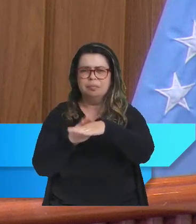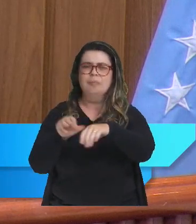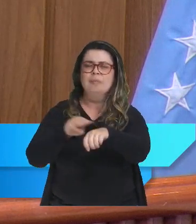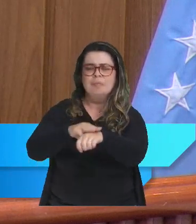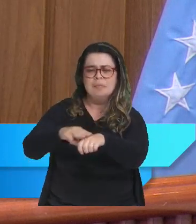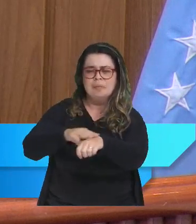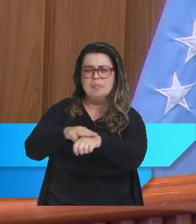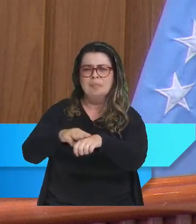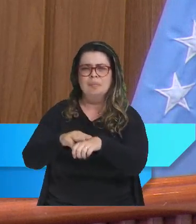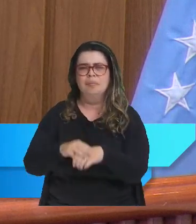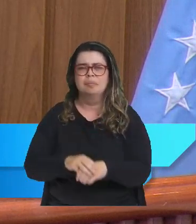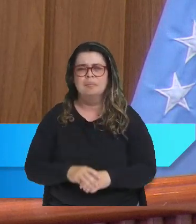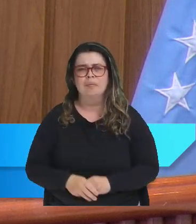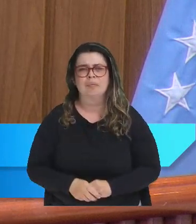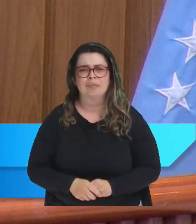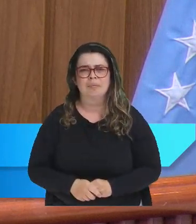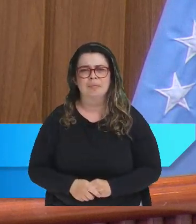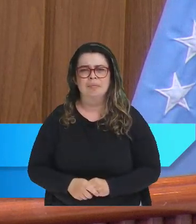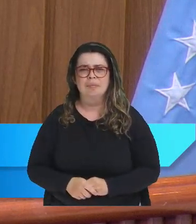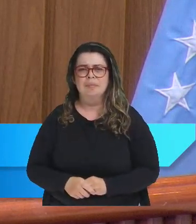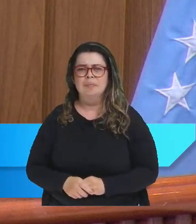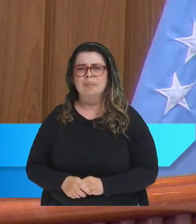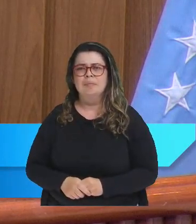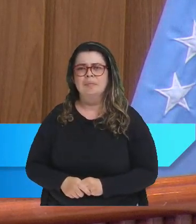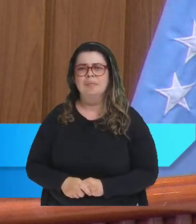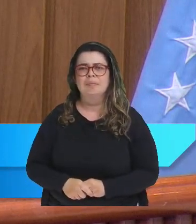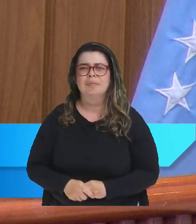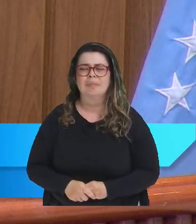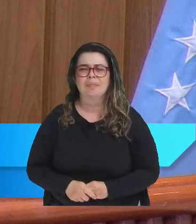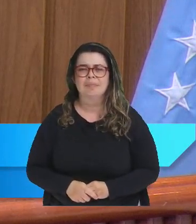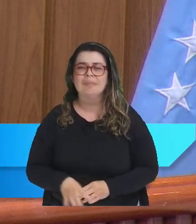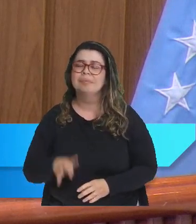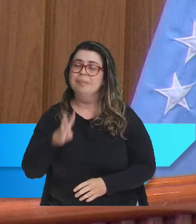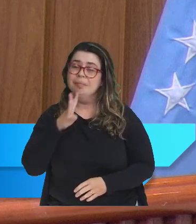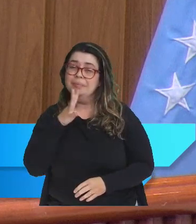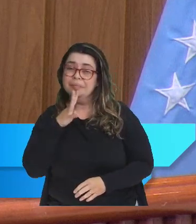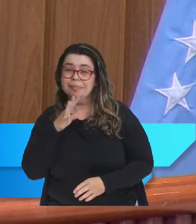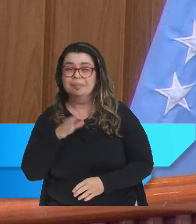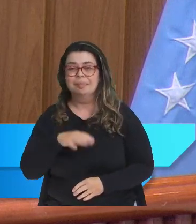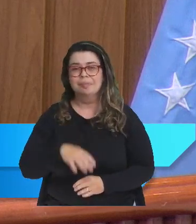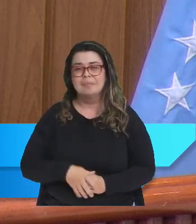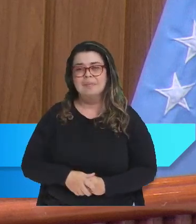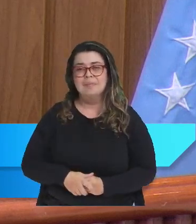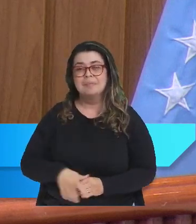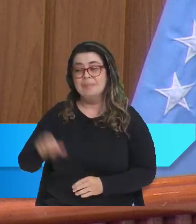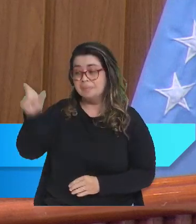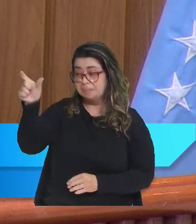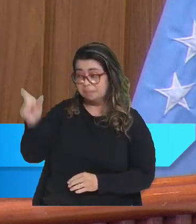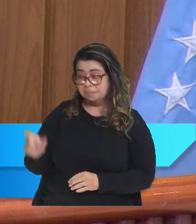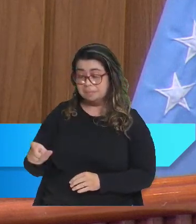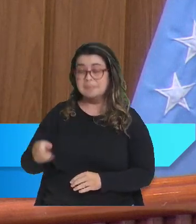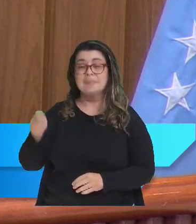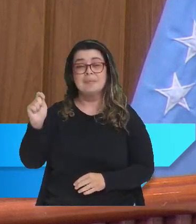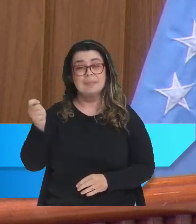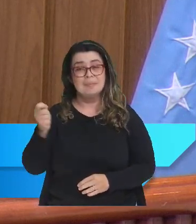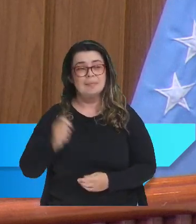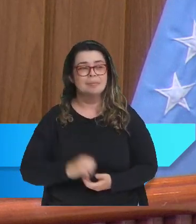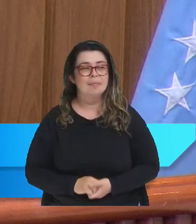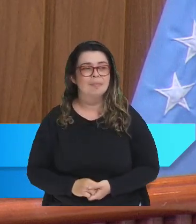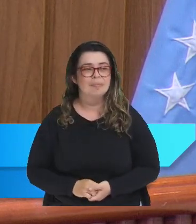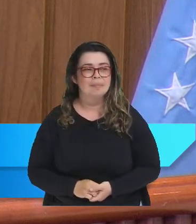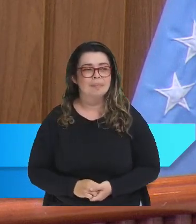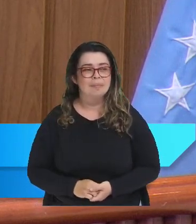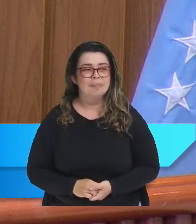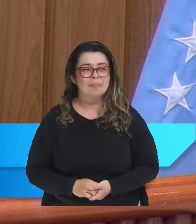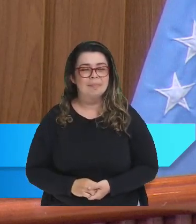o meu nome à disposição, né, da população de Assis, e tive, me